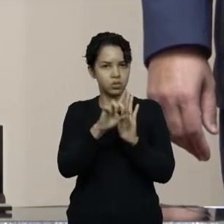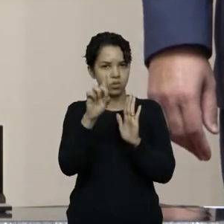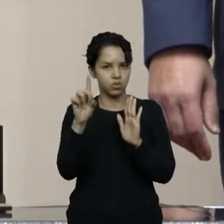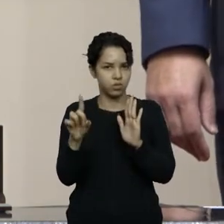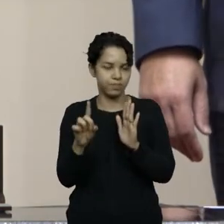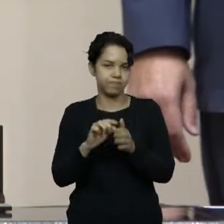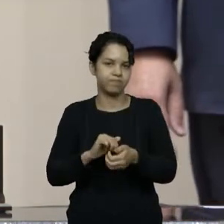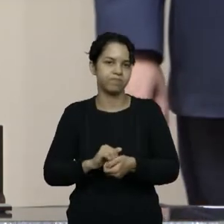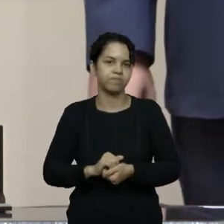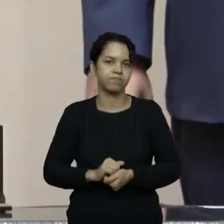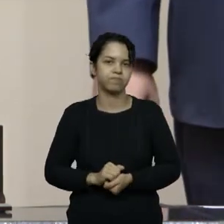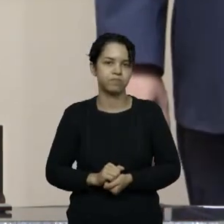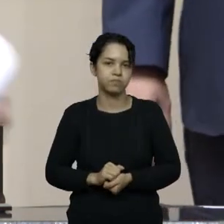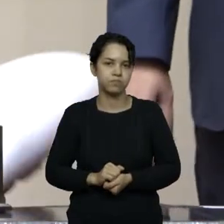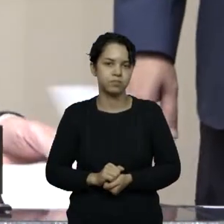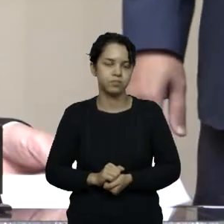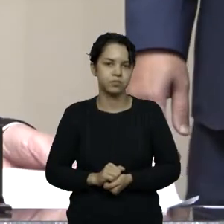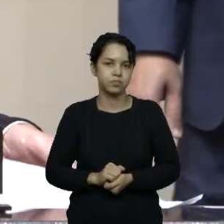dia